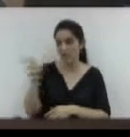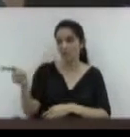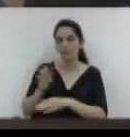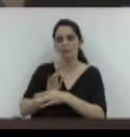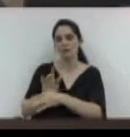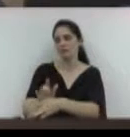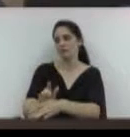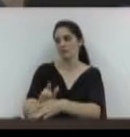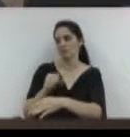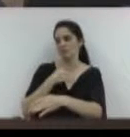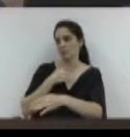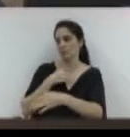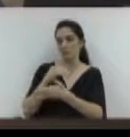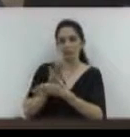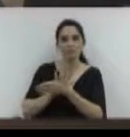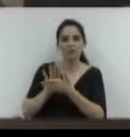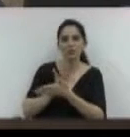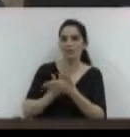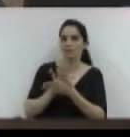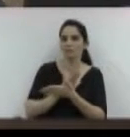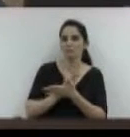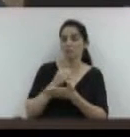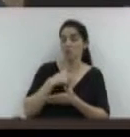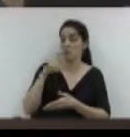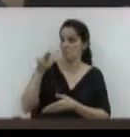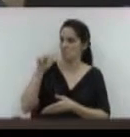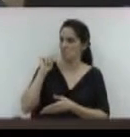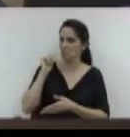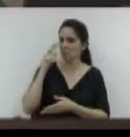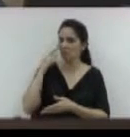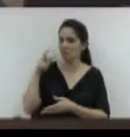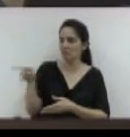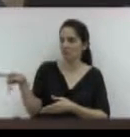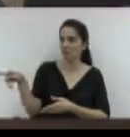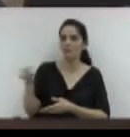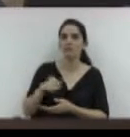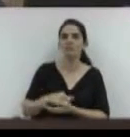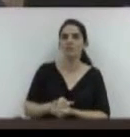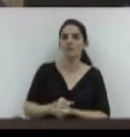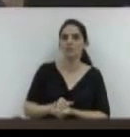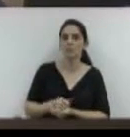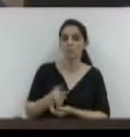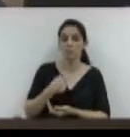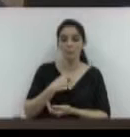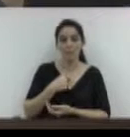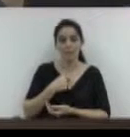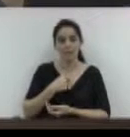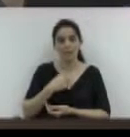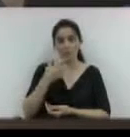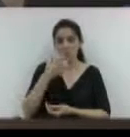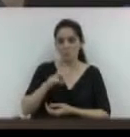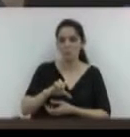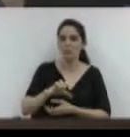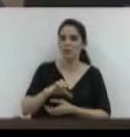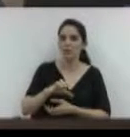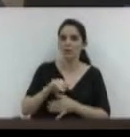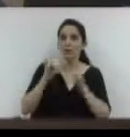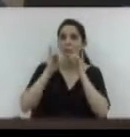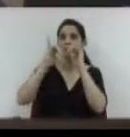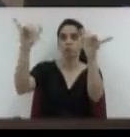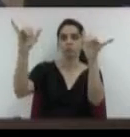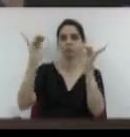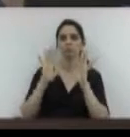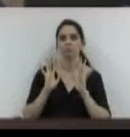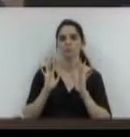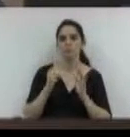Eu nunca vejo ele na casa. Eu nem quero deixar isso no ar. Eu quero conversar, eu só vejo ele